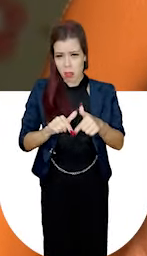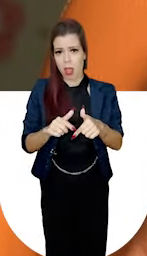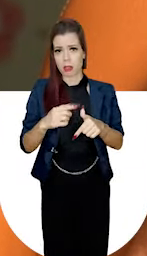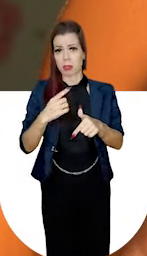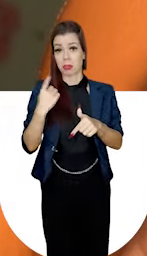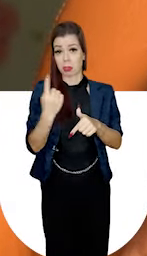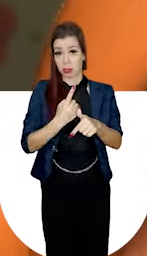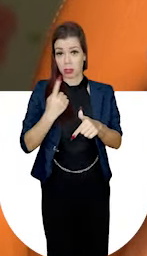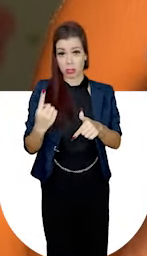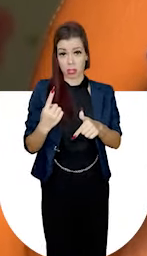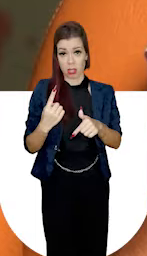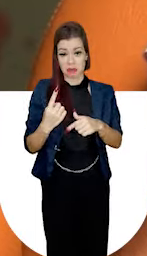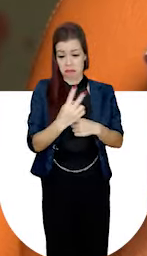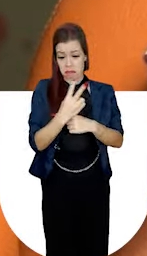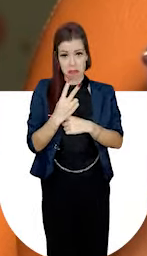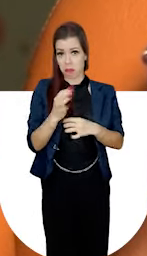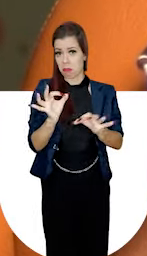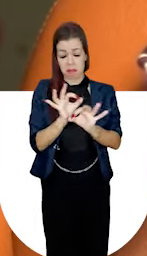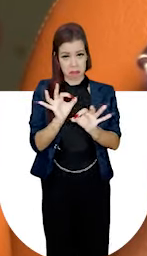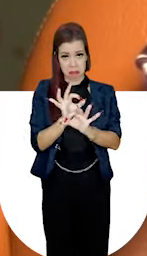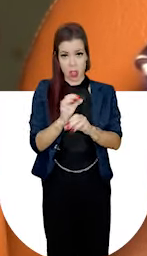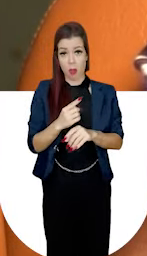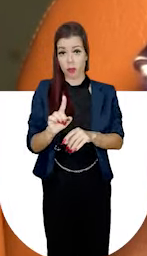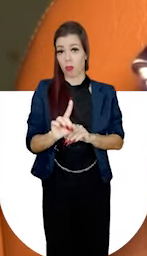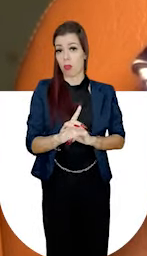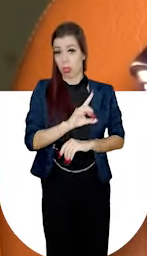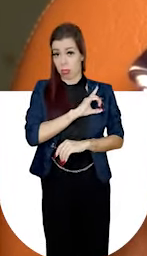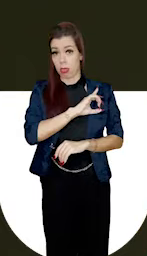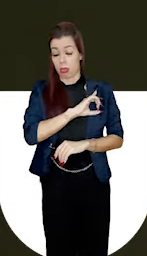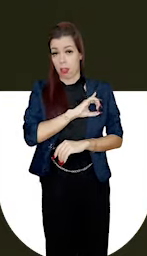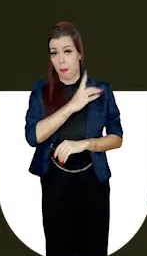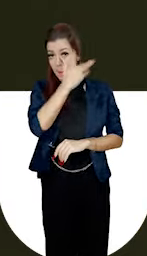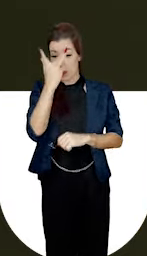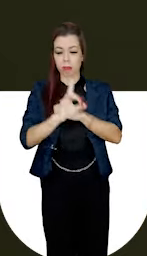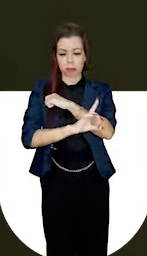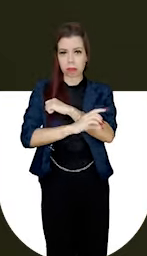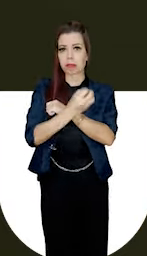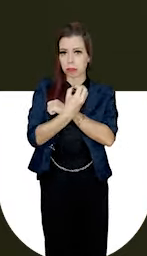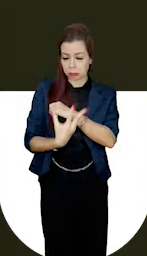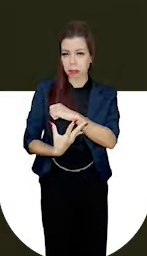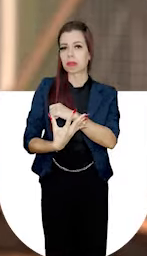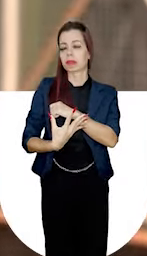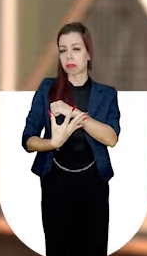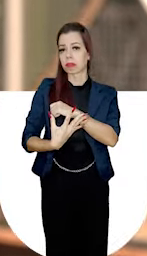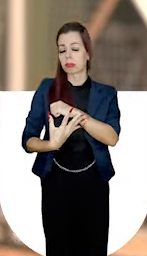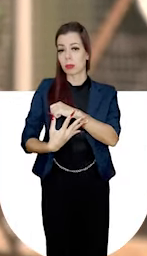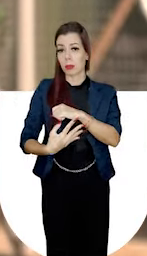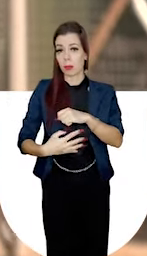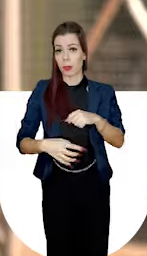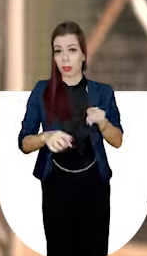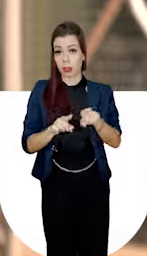fui uma mulher que lutei sozinha, não dependia de ninguém. E aí eu fui na delegacia, denunciei, fui